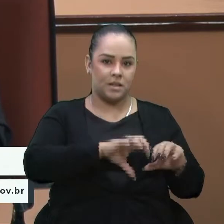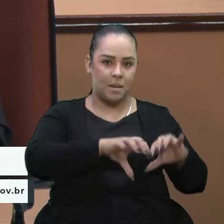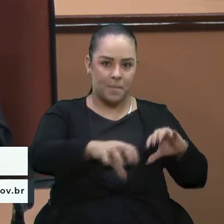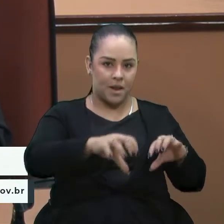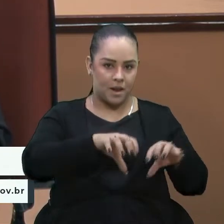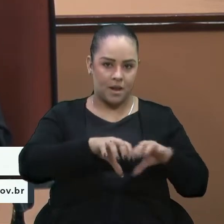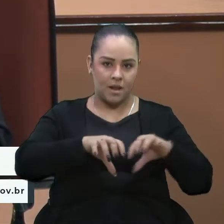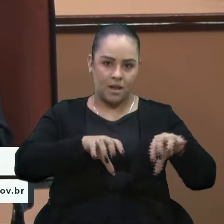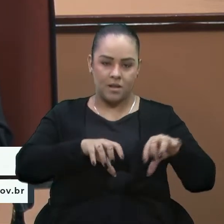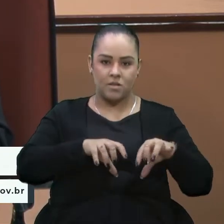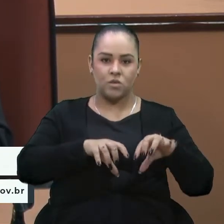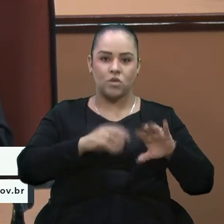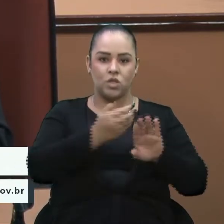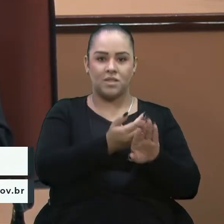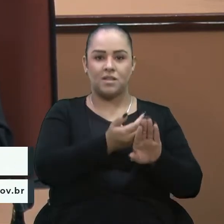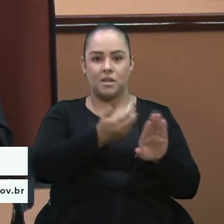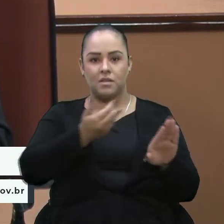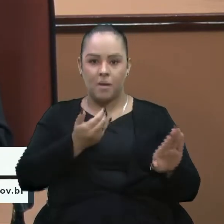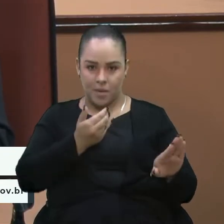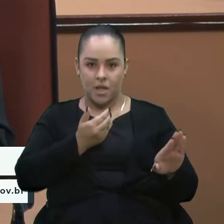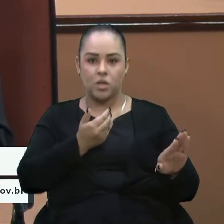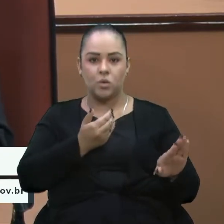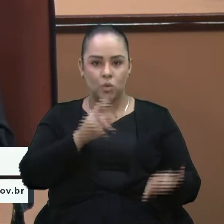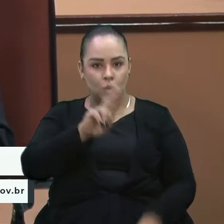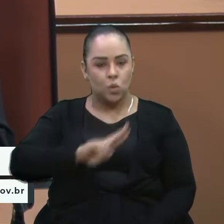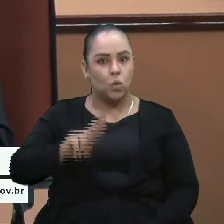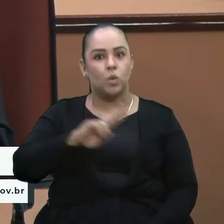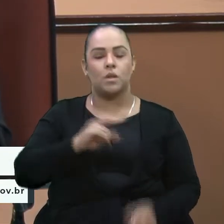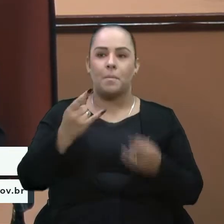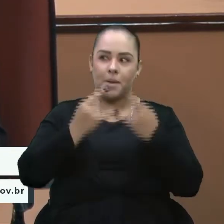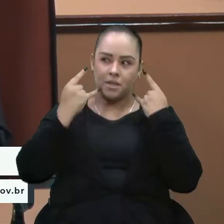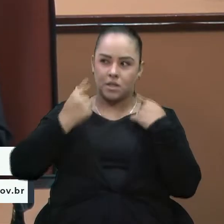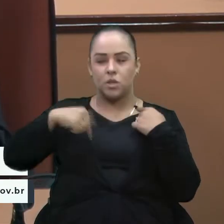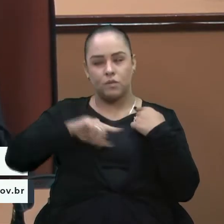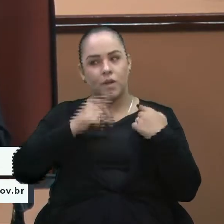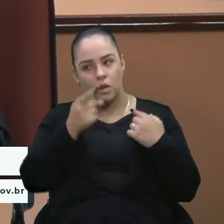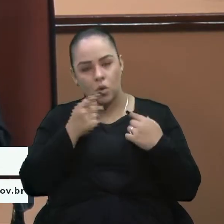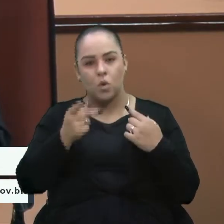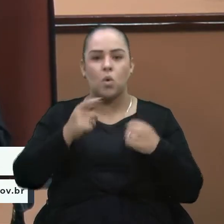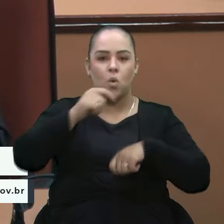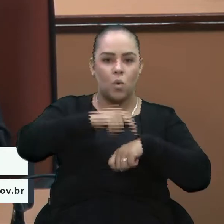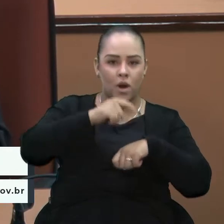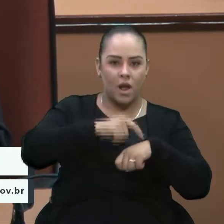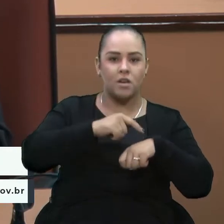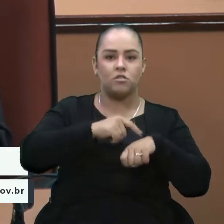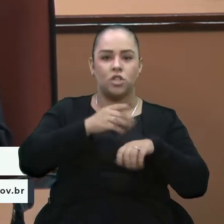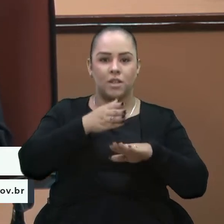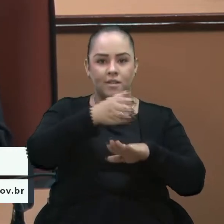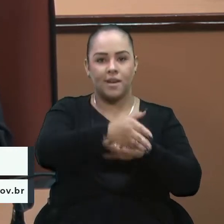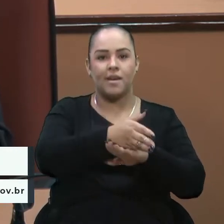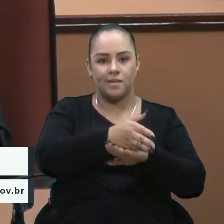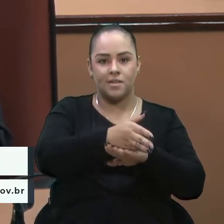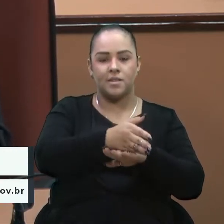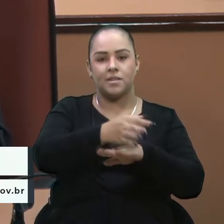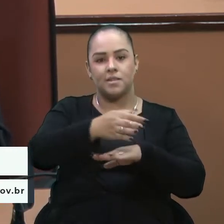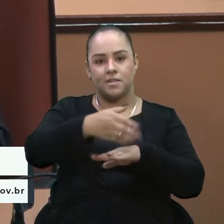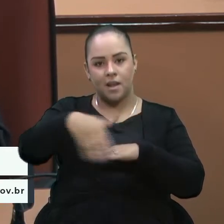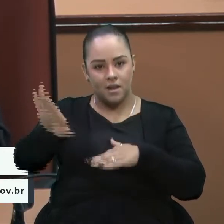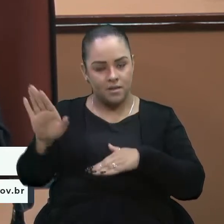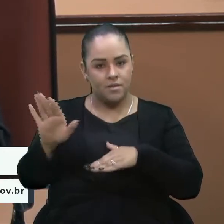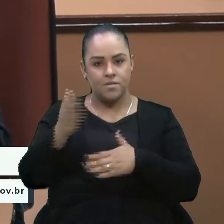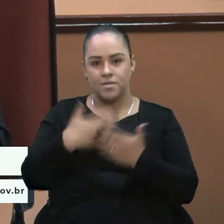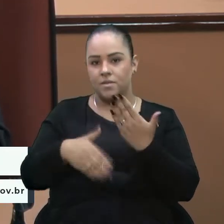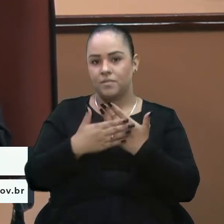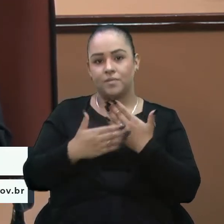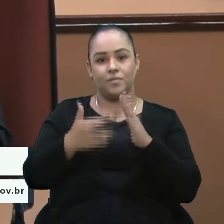separada, distanciamento, o uso da máscara a gente já falou, escalonamento de horário de entrada e saída. Então, todas aquelas regras que vocês,